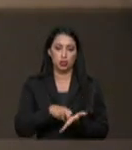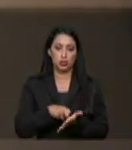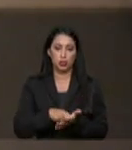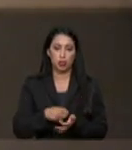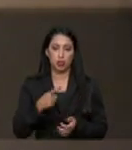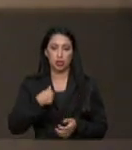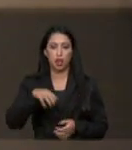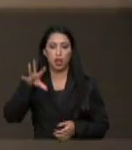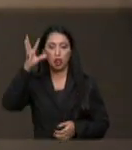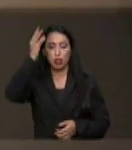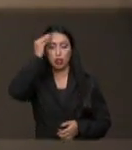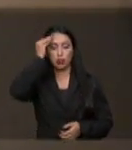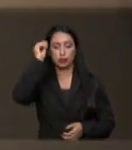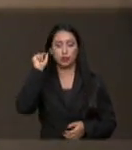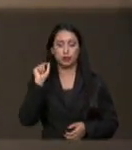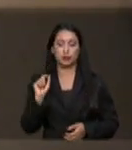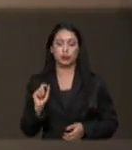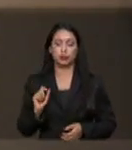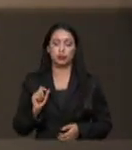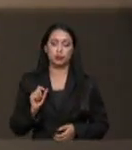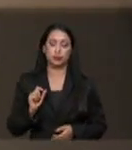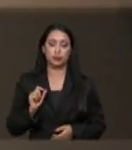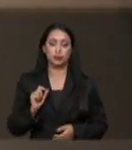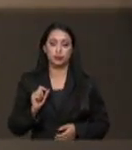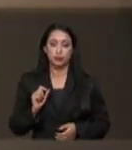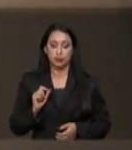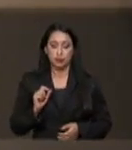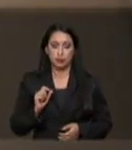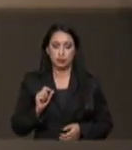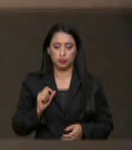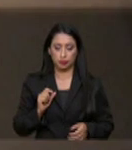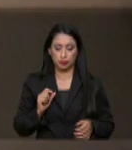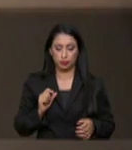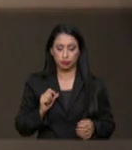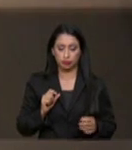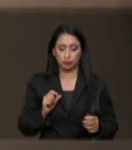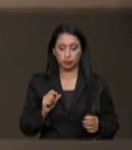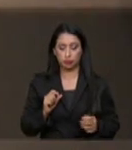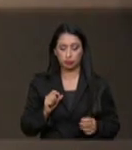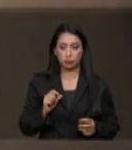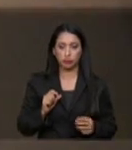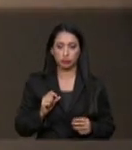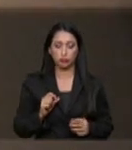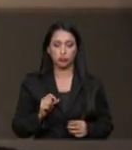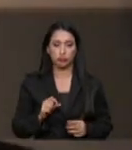e eu entendo o que e a luz dos dispositivos